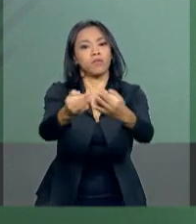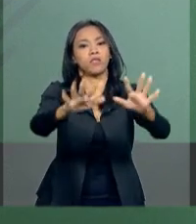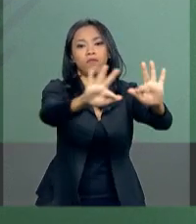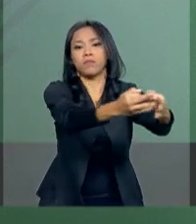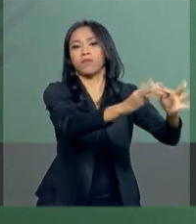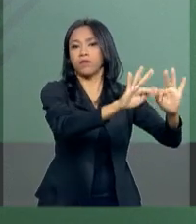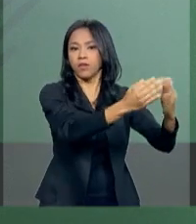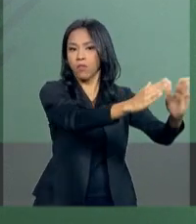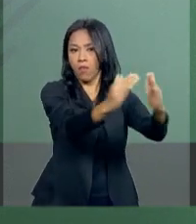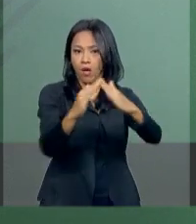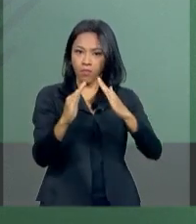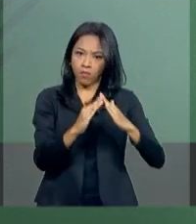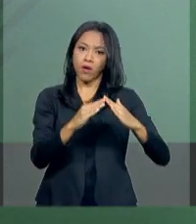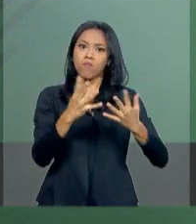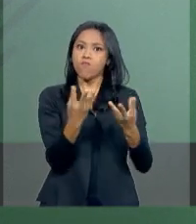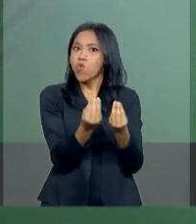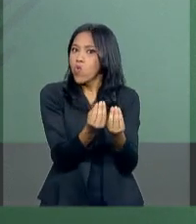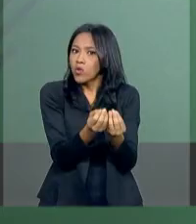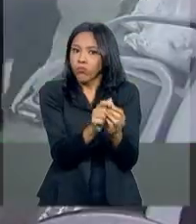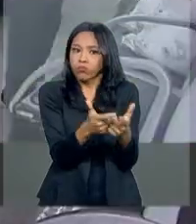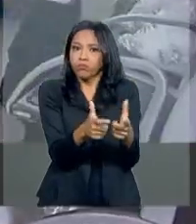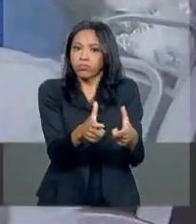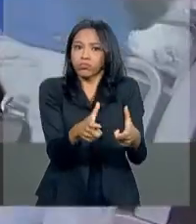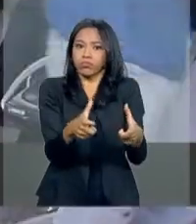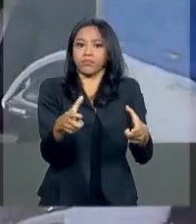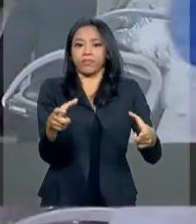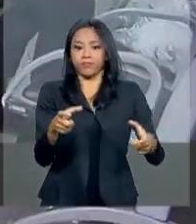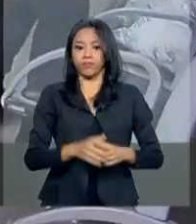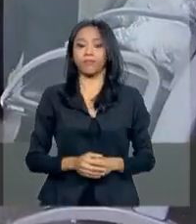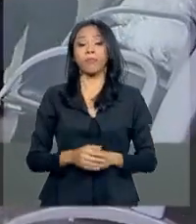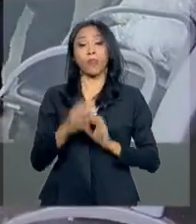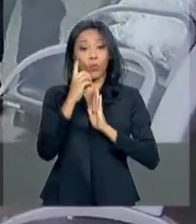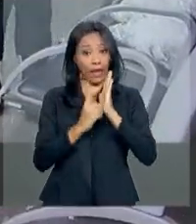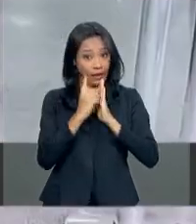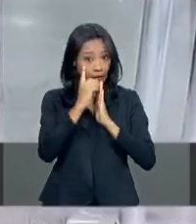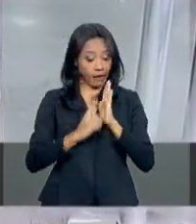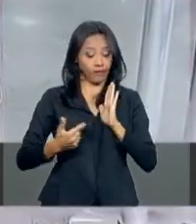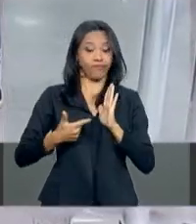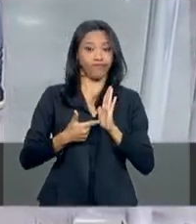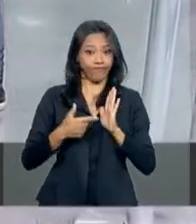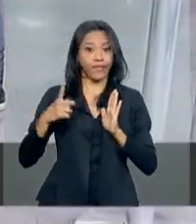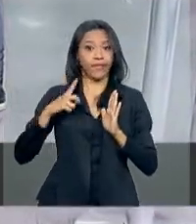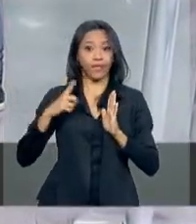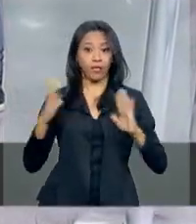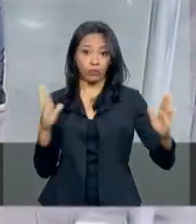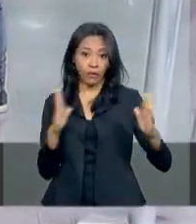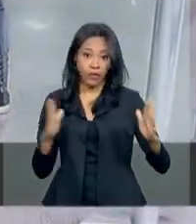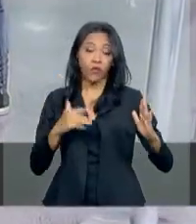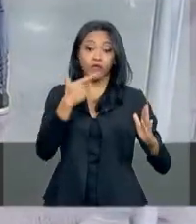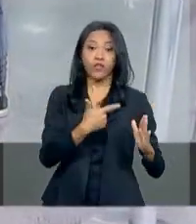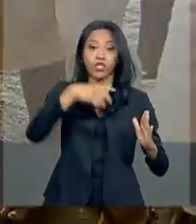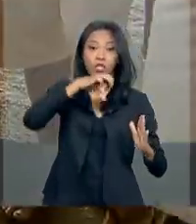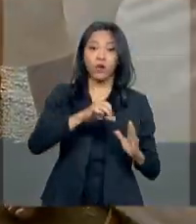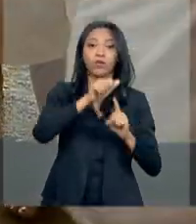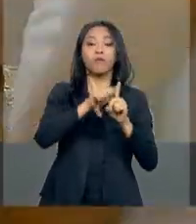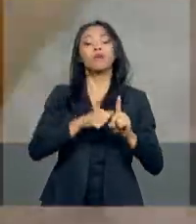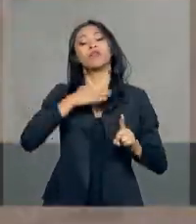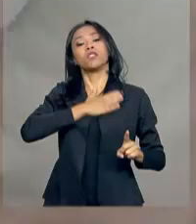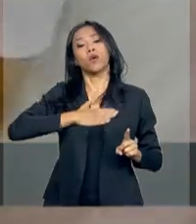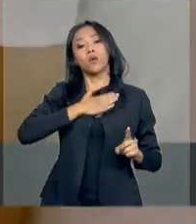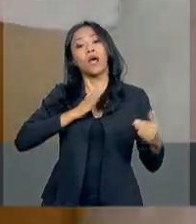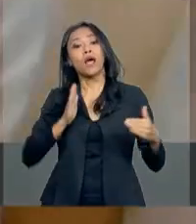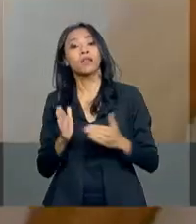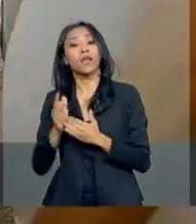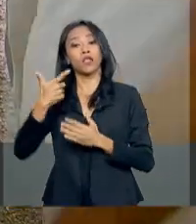fluxo cada vez mais intenso de acordo com o decreto que tem validade entre 29 de agosto até 12 de setembro